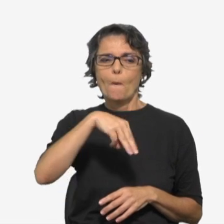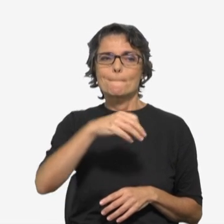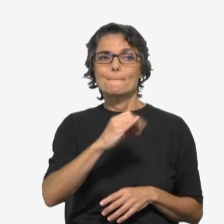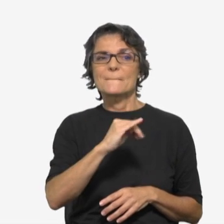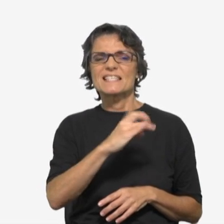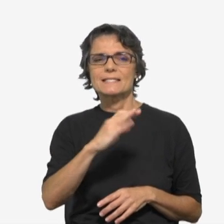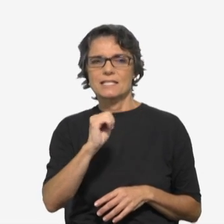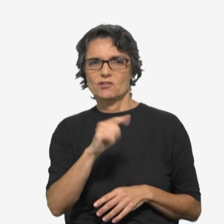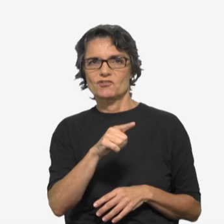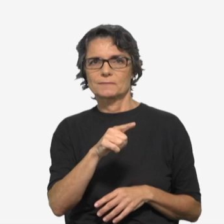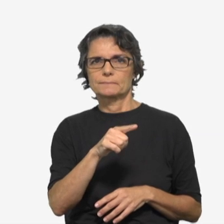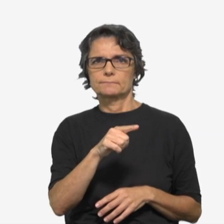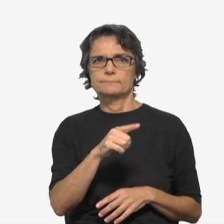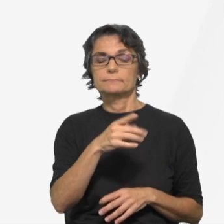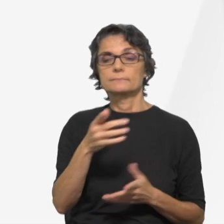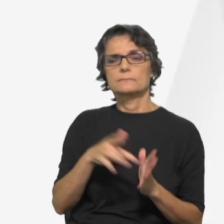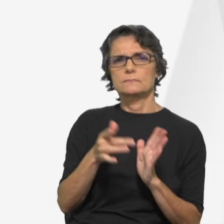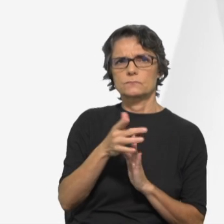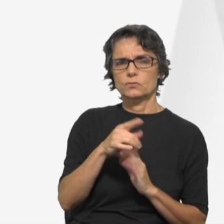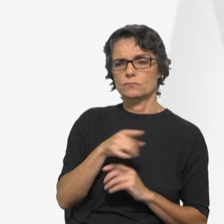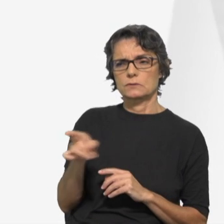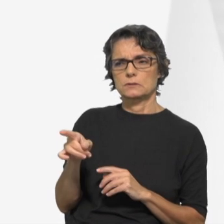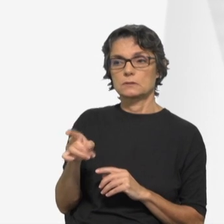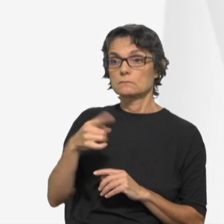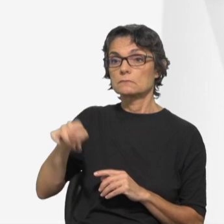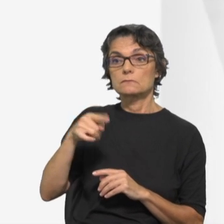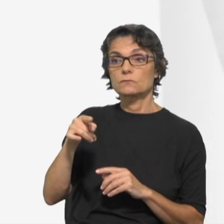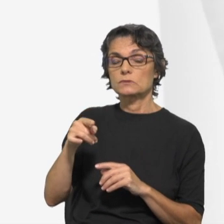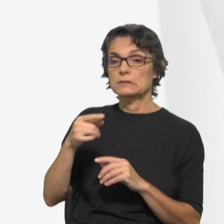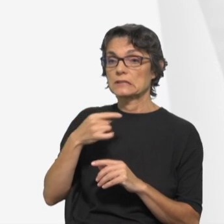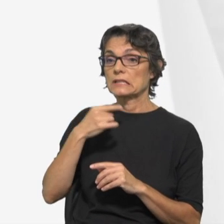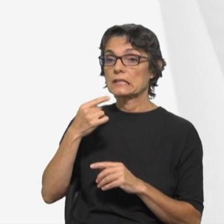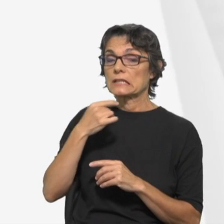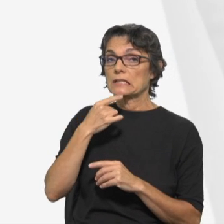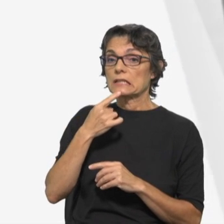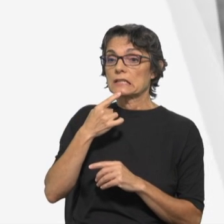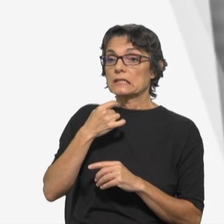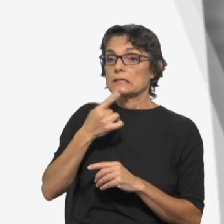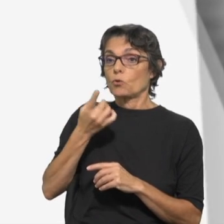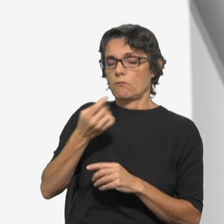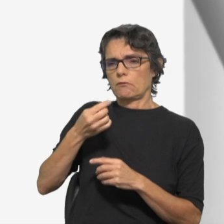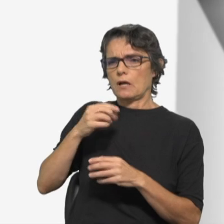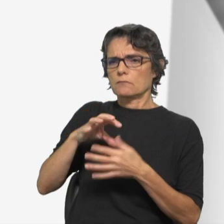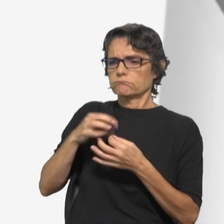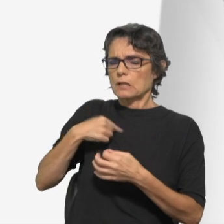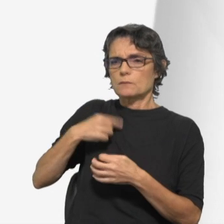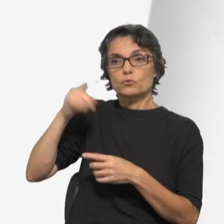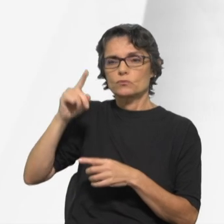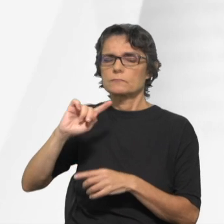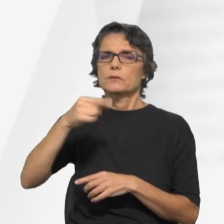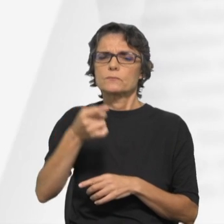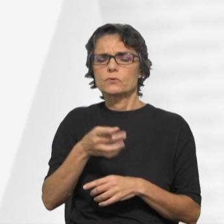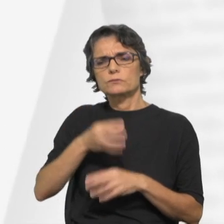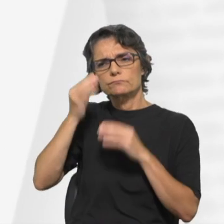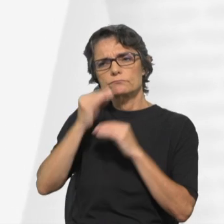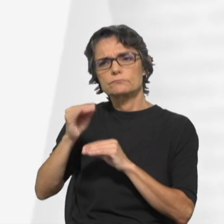Messias. Ordenou-lhes então severamente que não falassem dele a ninguém. Depois, começou a ensinar-lhes que o Filho do